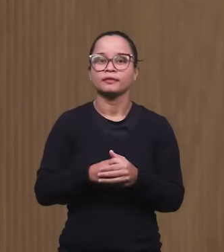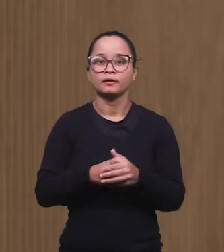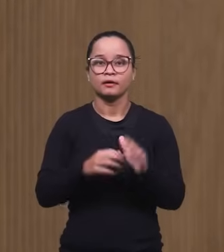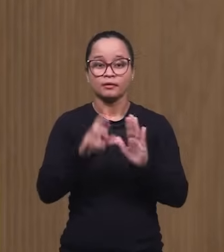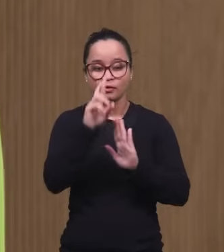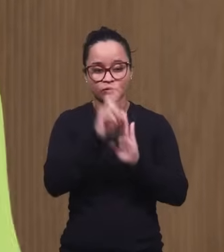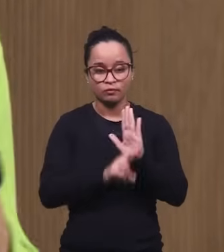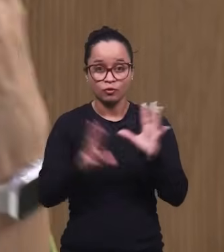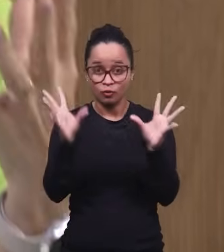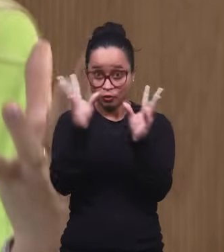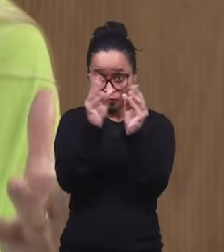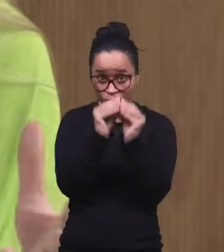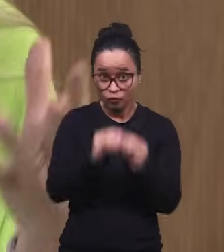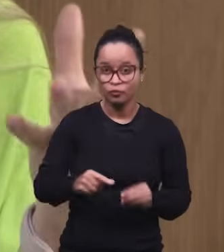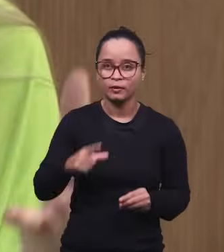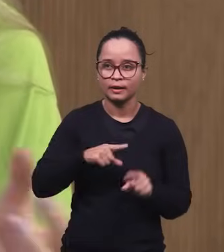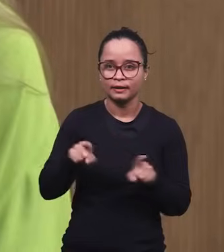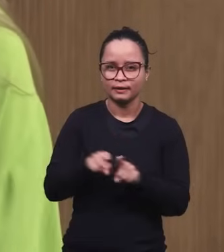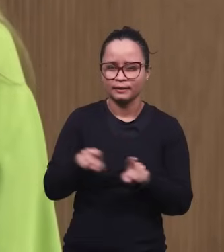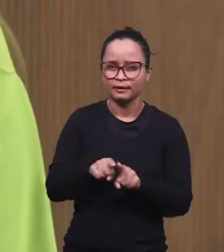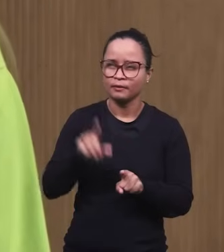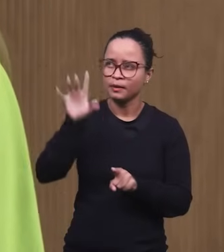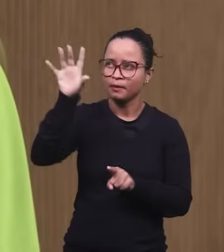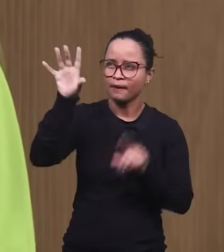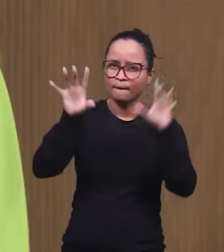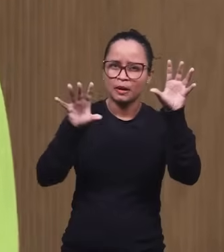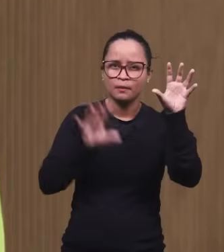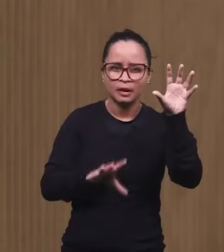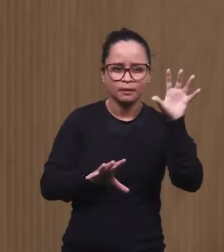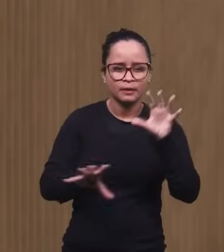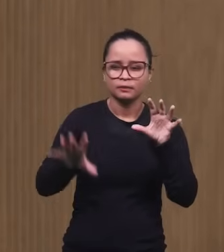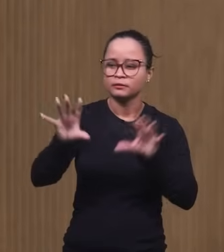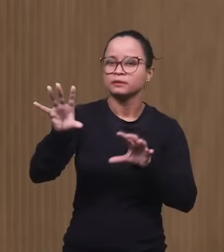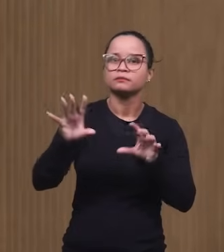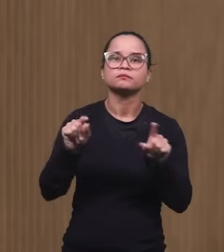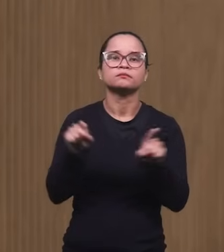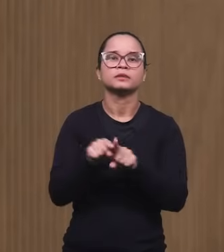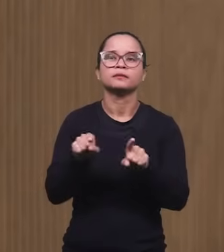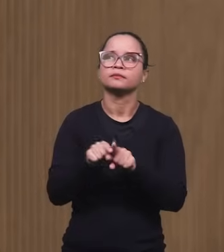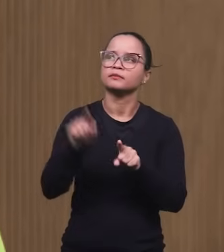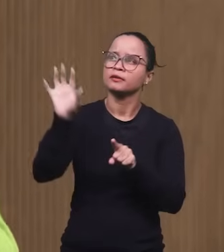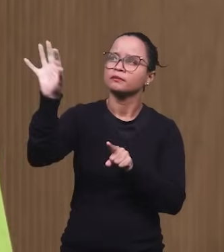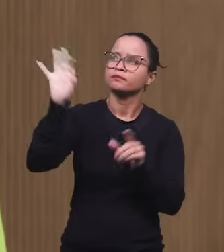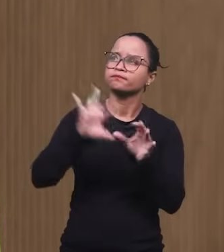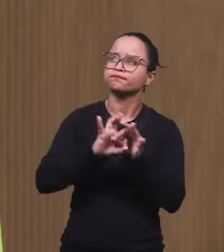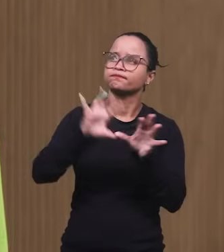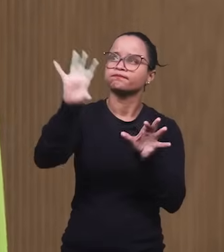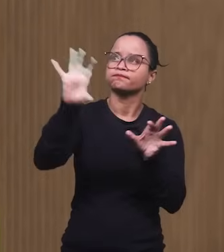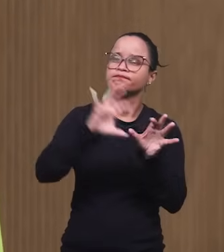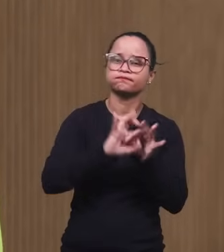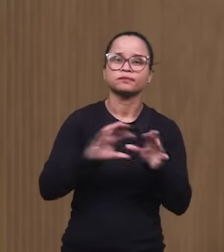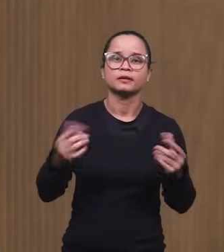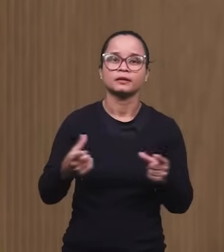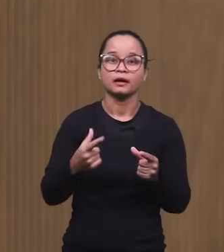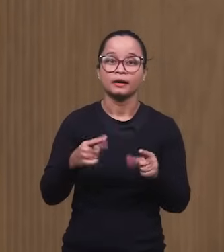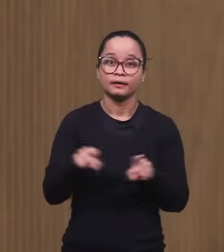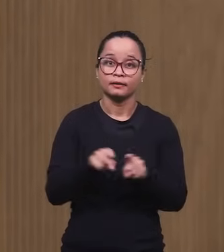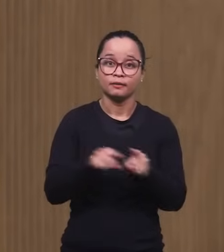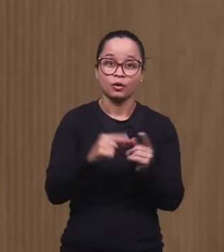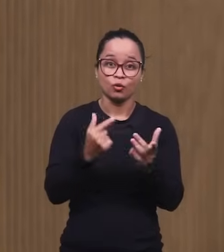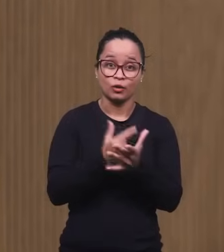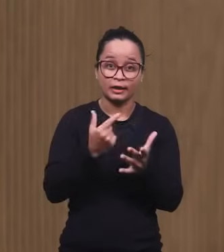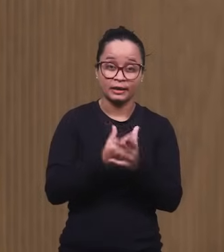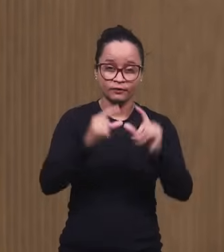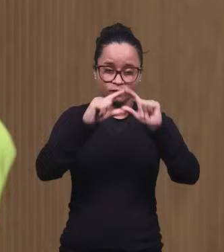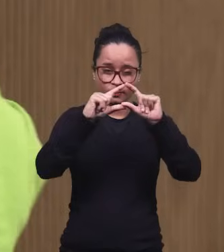um resumo, fazer um mapa mental do que foi estudado, um grifamento nas páginas da apostila, do livro, do que é mais